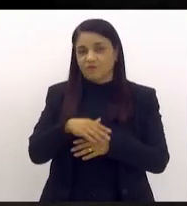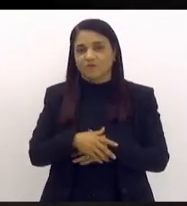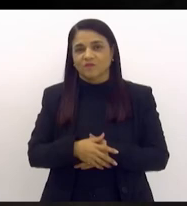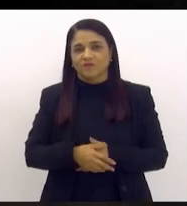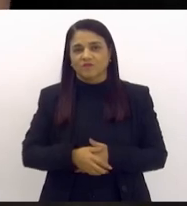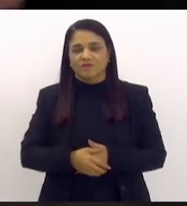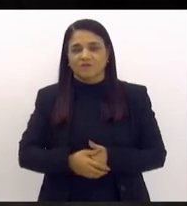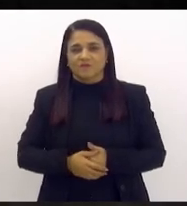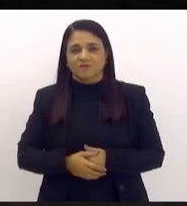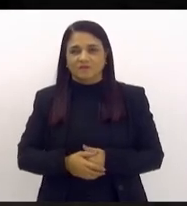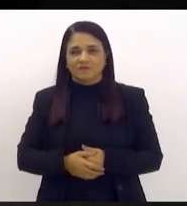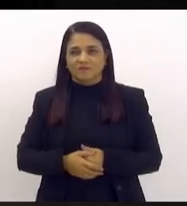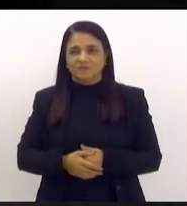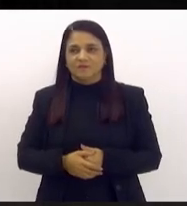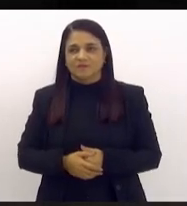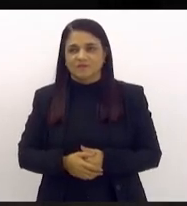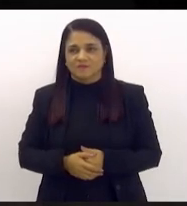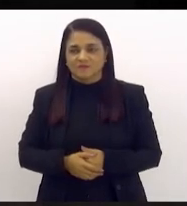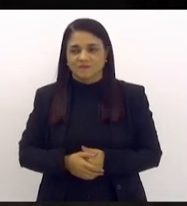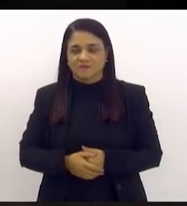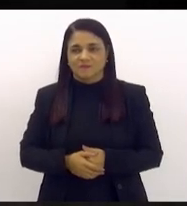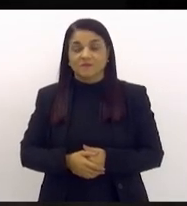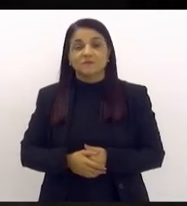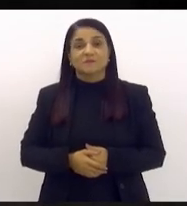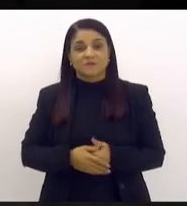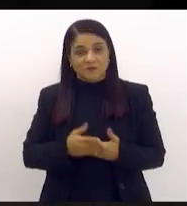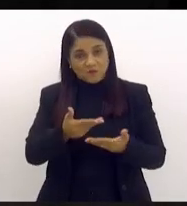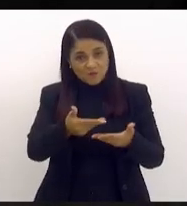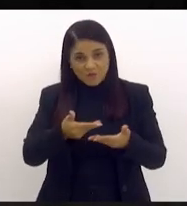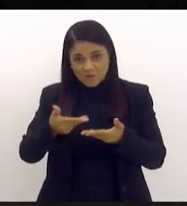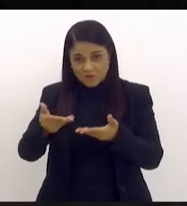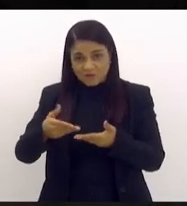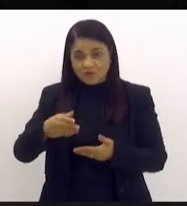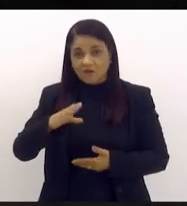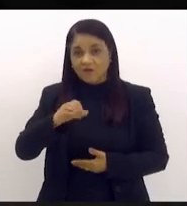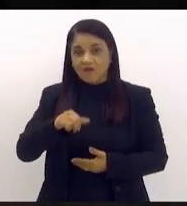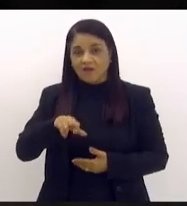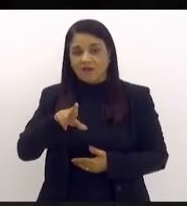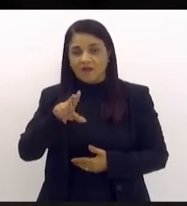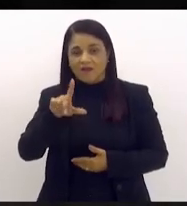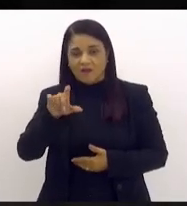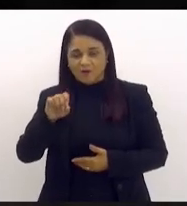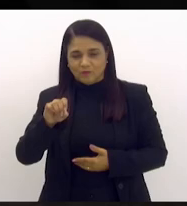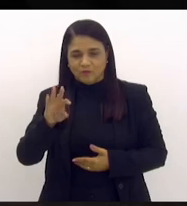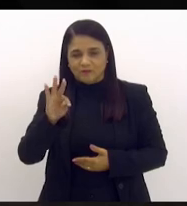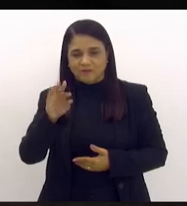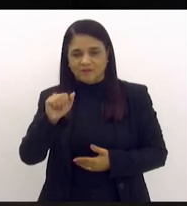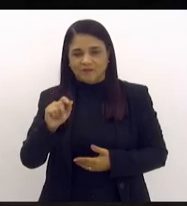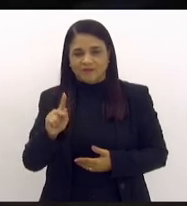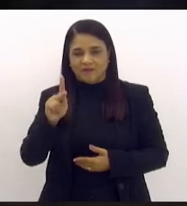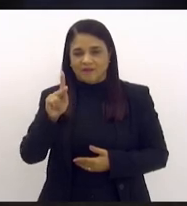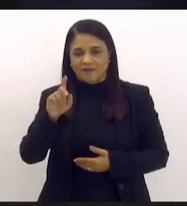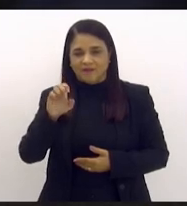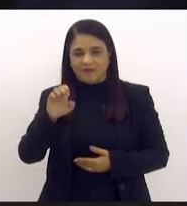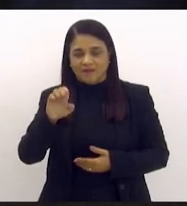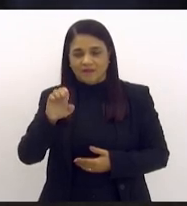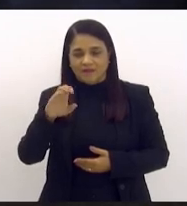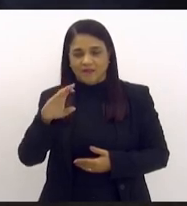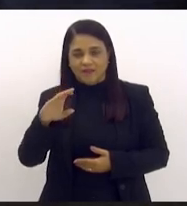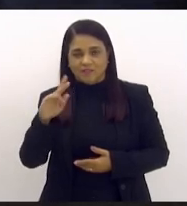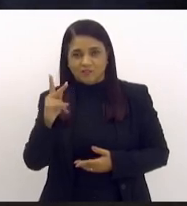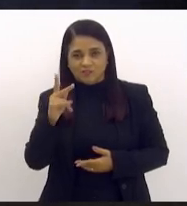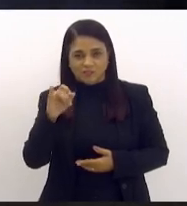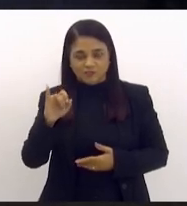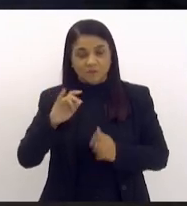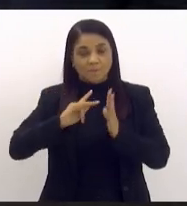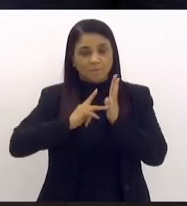minutinhos é isso então eu convido aqui o Senor Carlos que é da subão do Sindicato dos